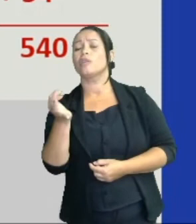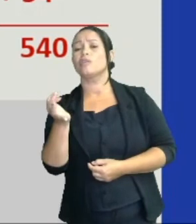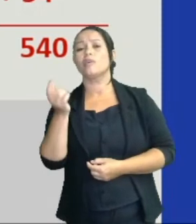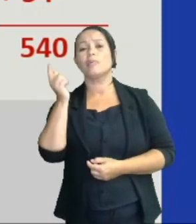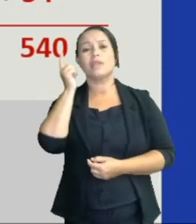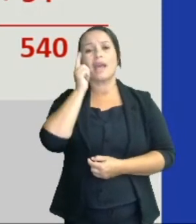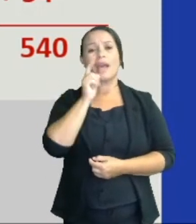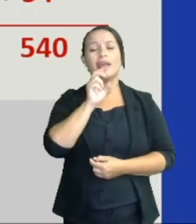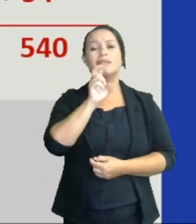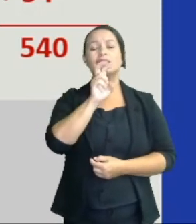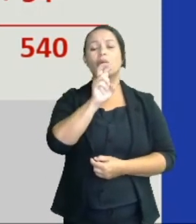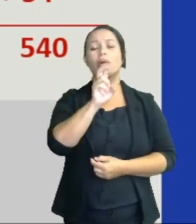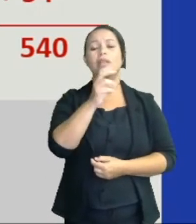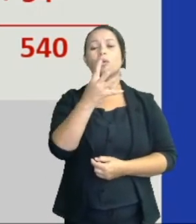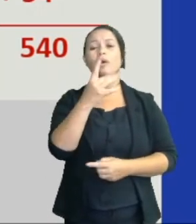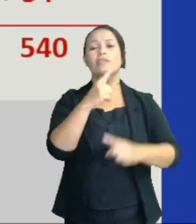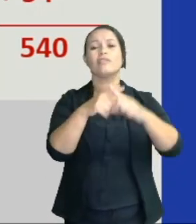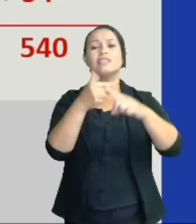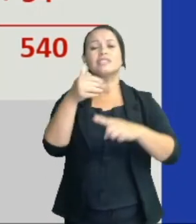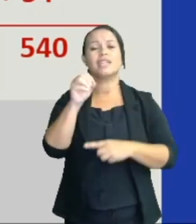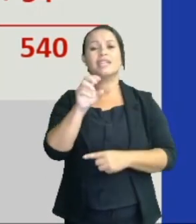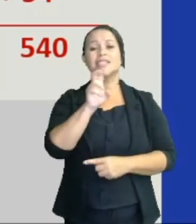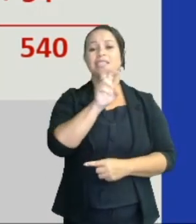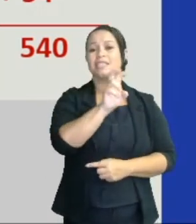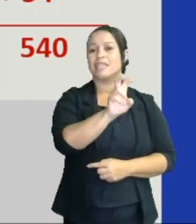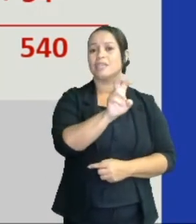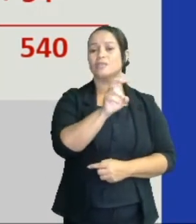deu? 54 vezes 10?